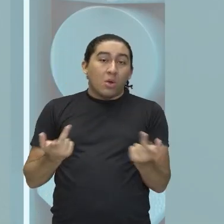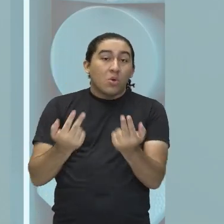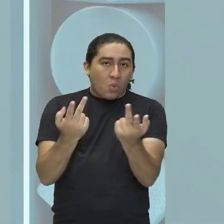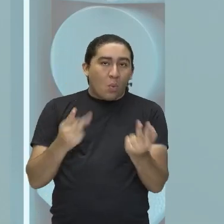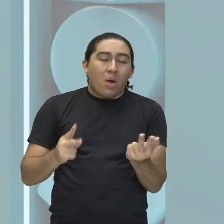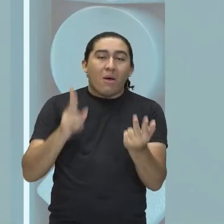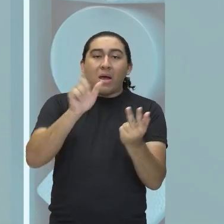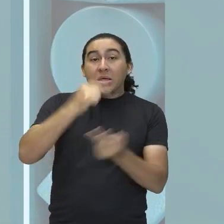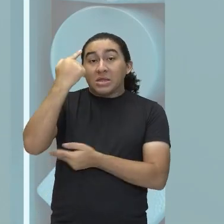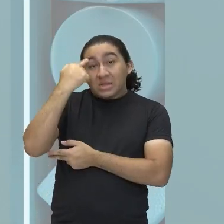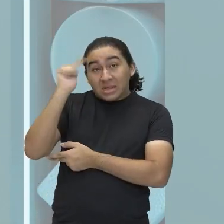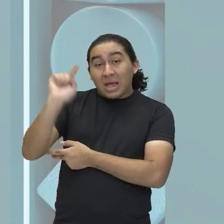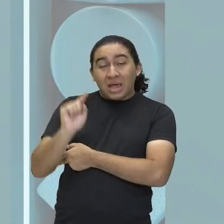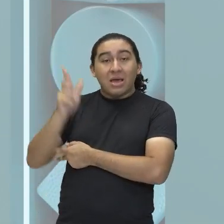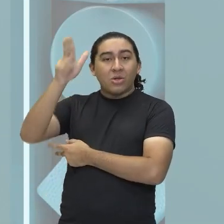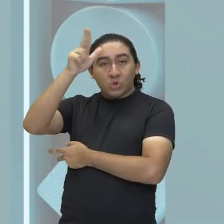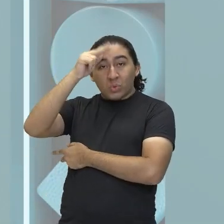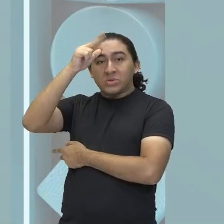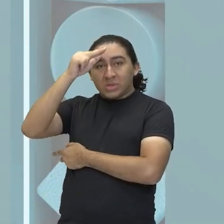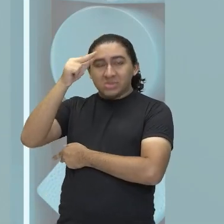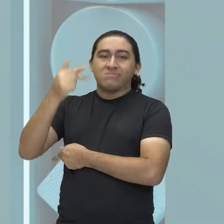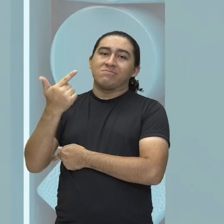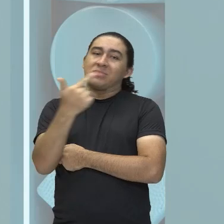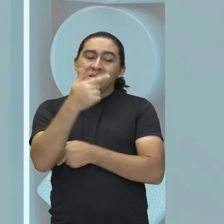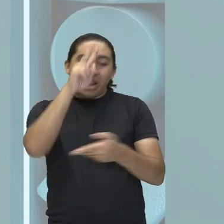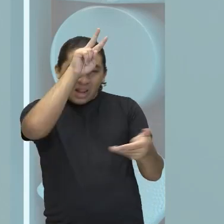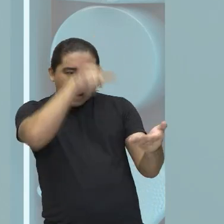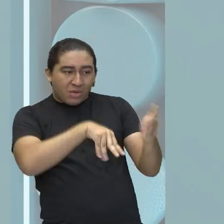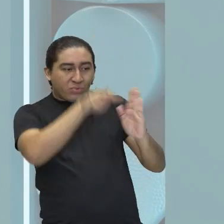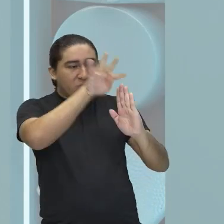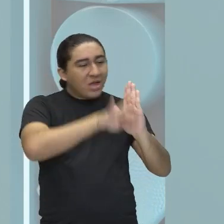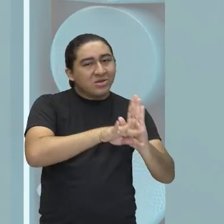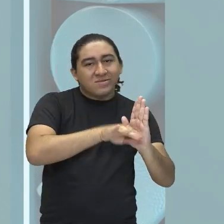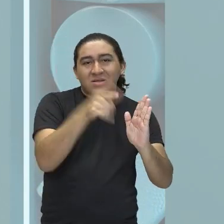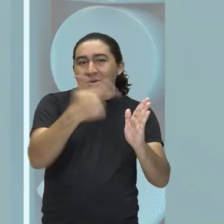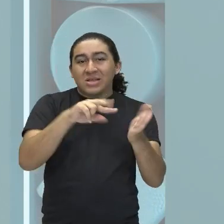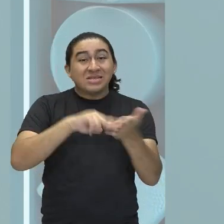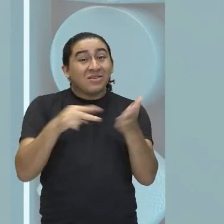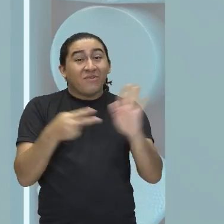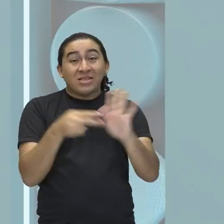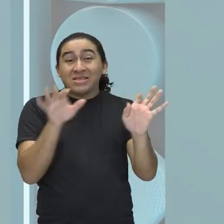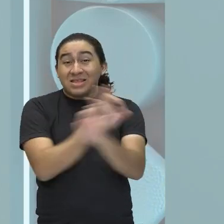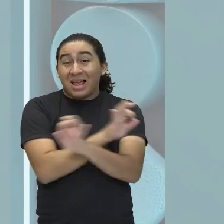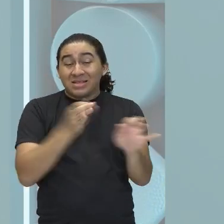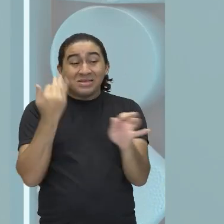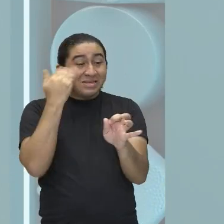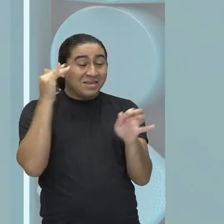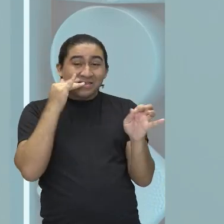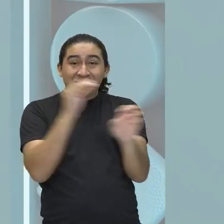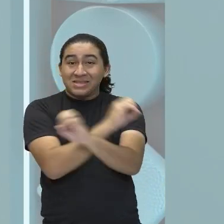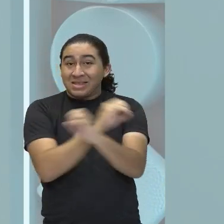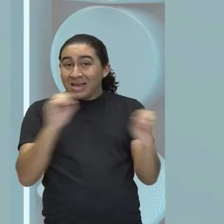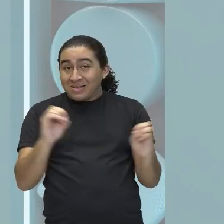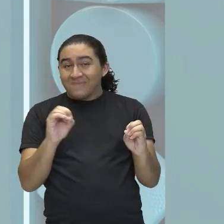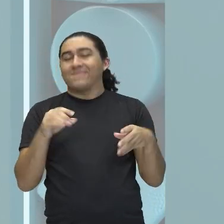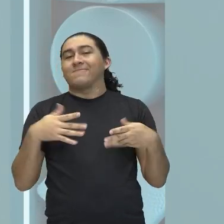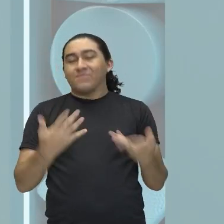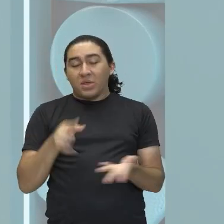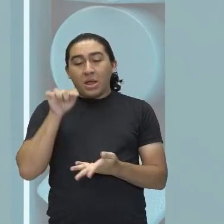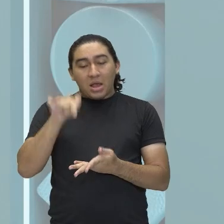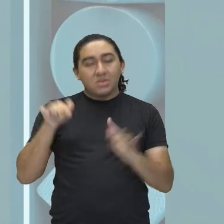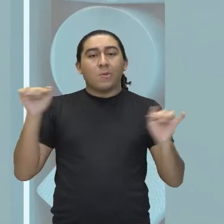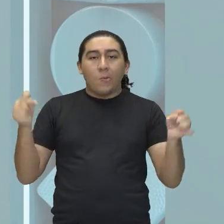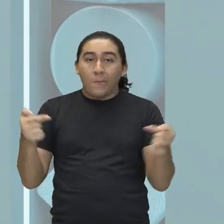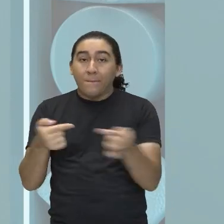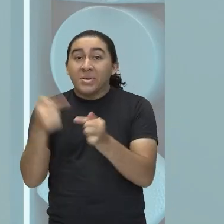essa ideia do sem sentido, do sem significado, presente aí no texto, ok? Que é essa